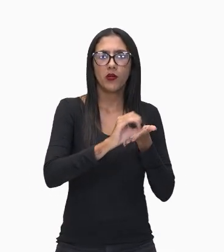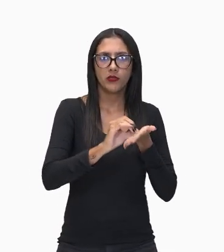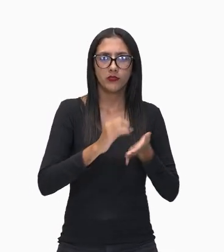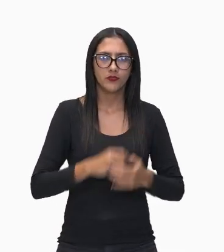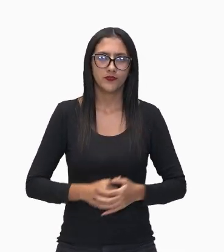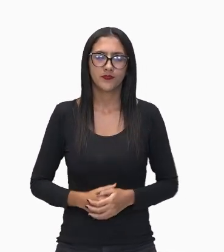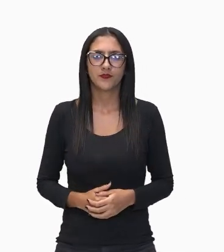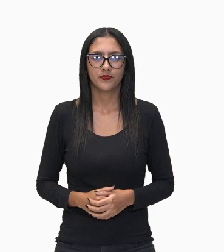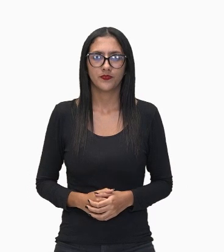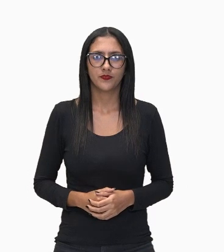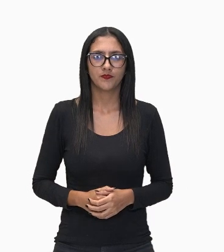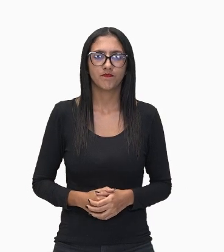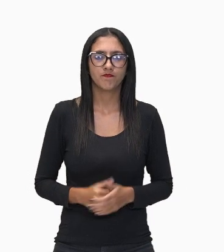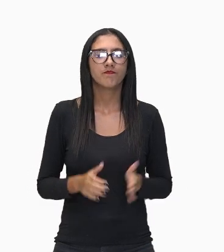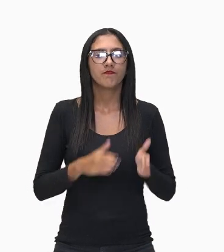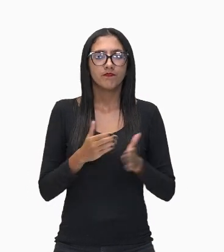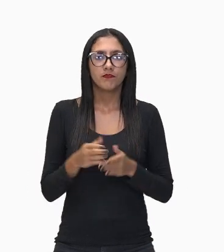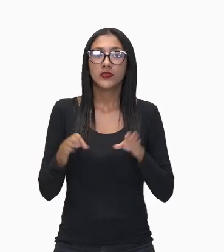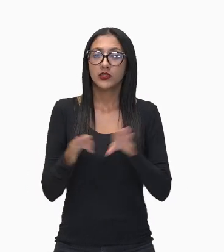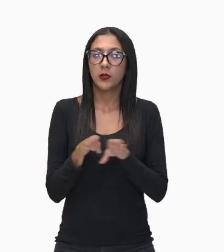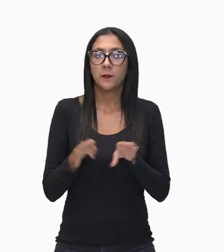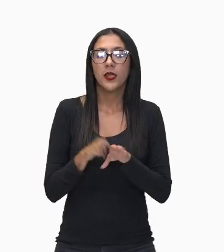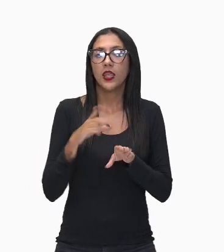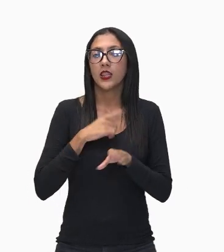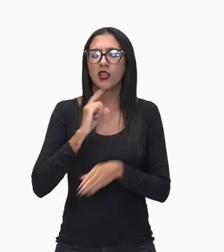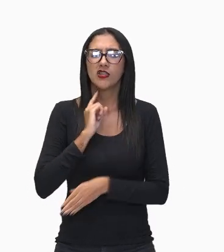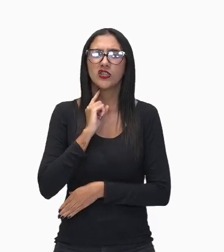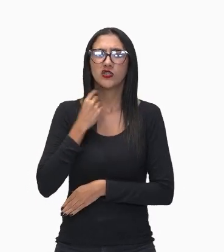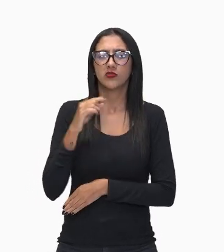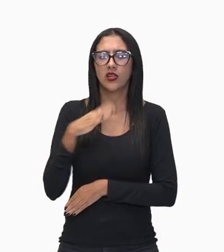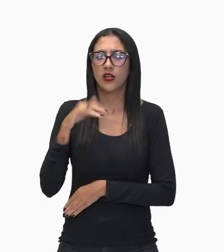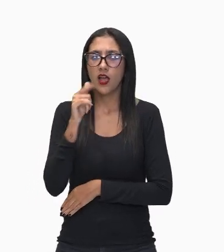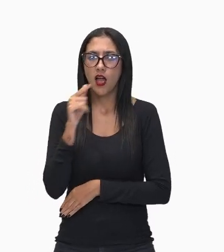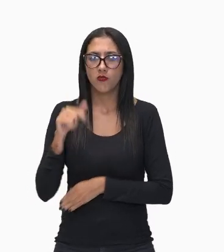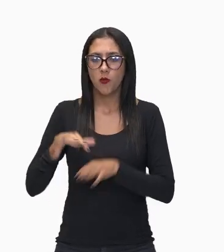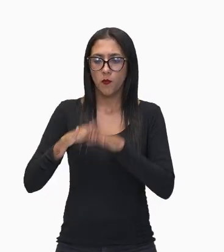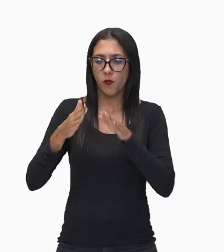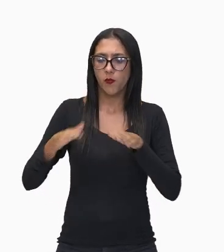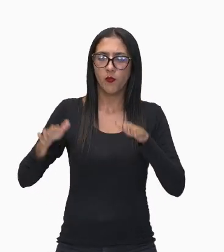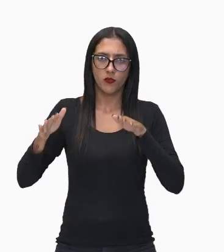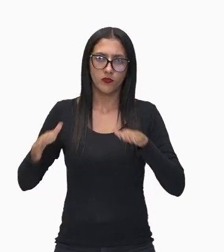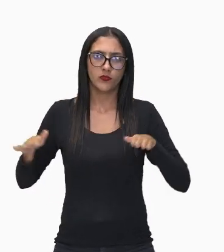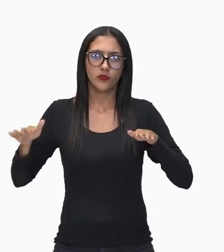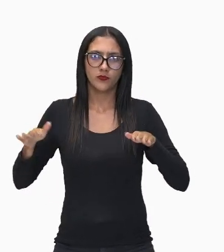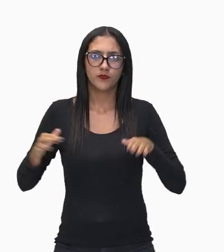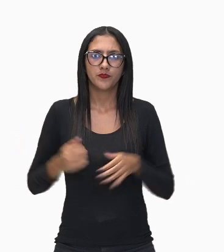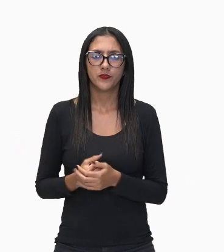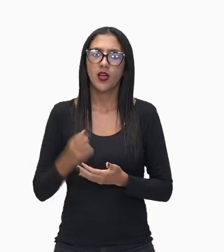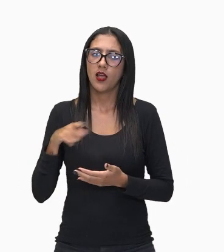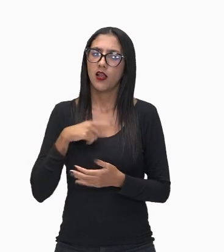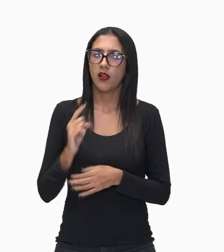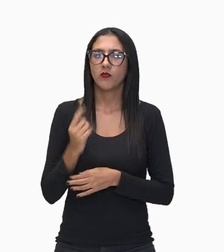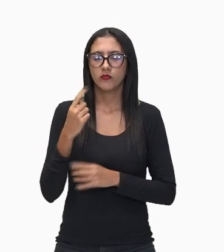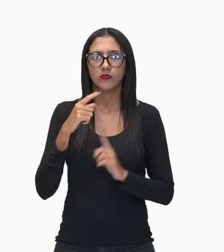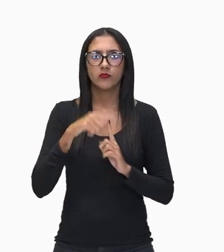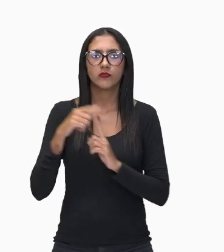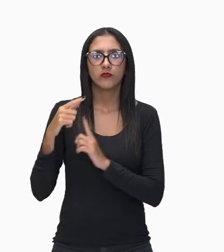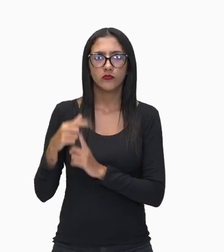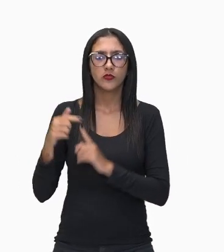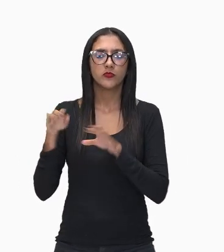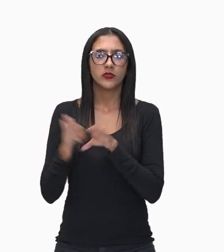de oceanos e mares, né? Que também é uma forma de poluição, né?